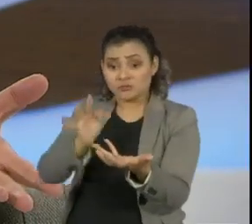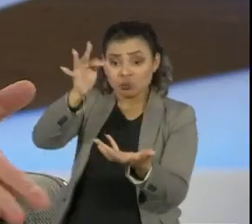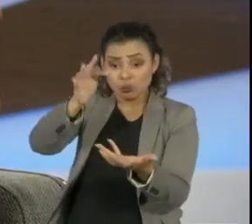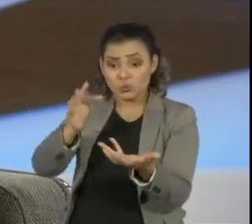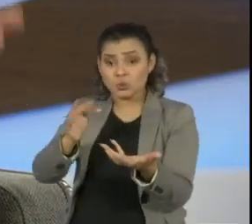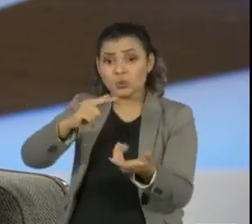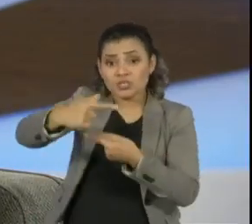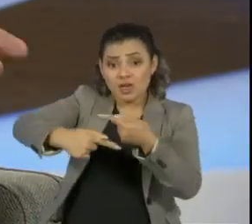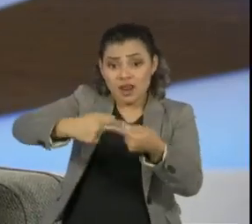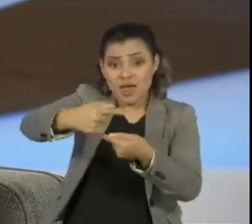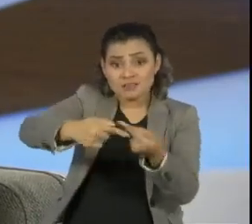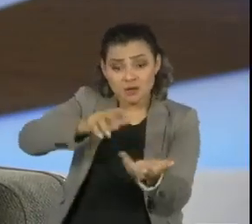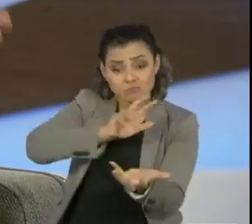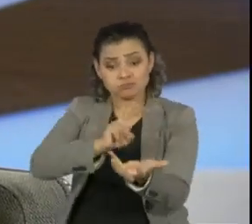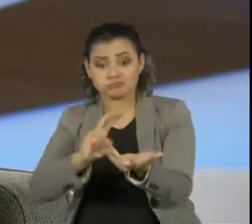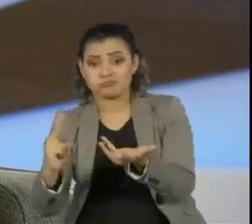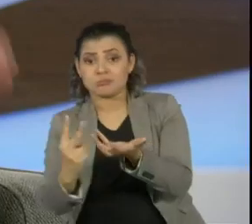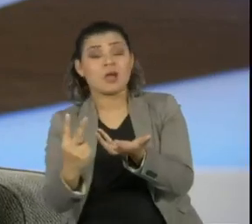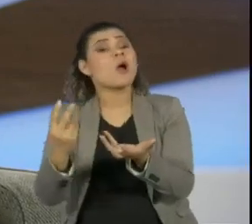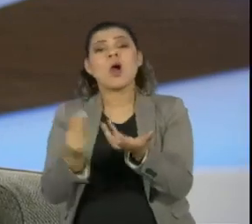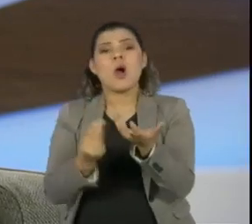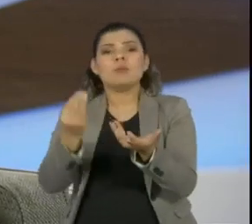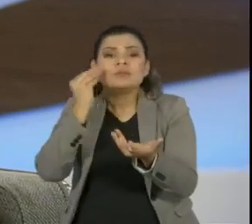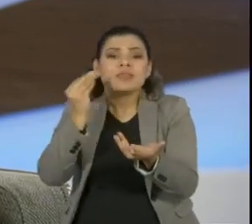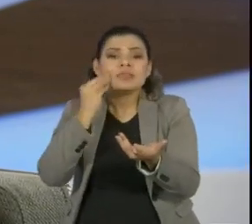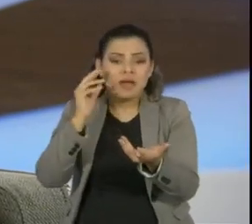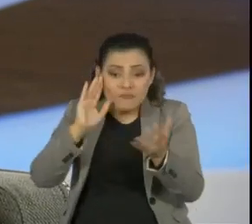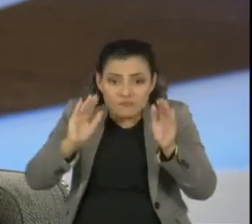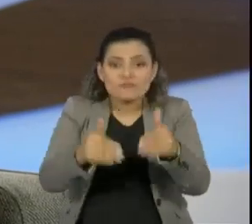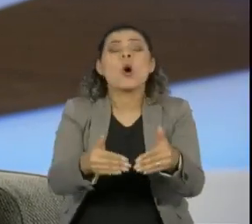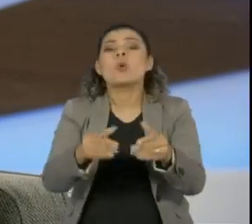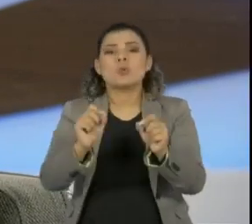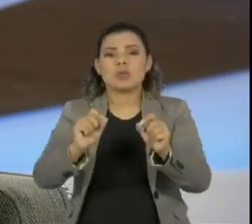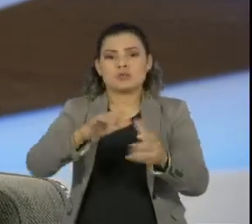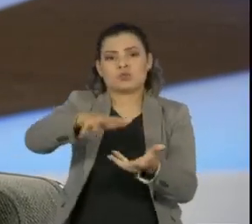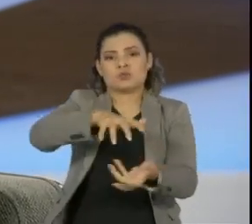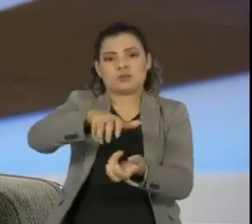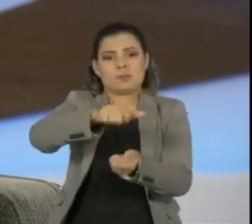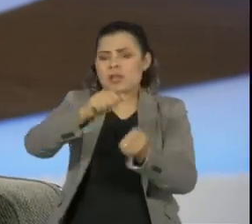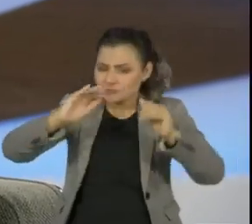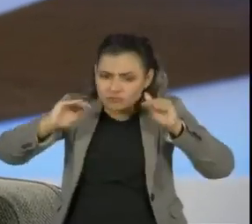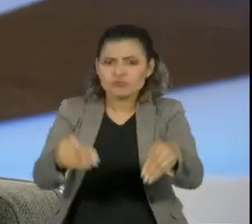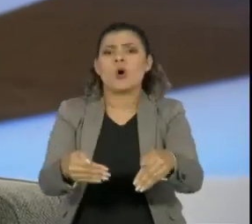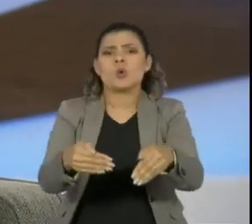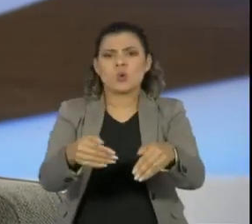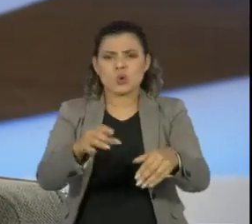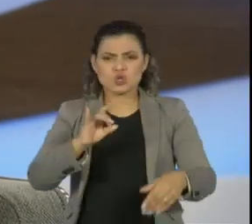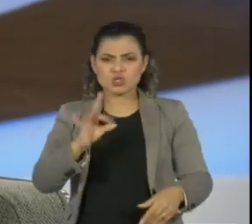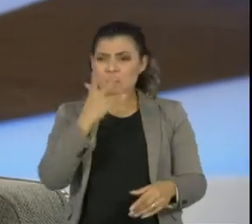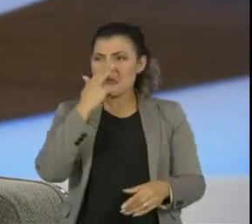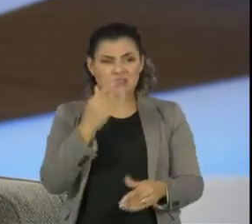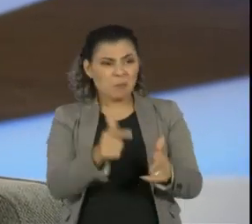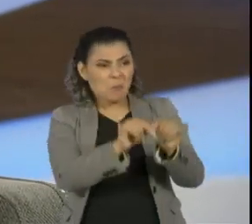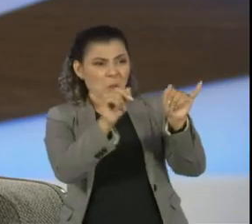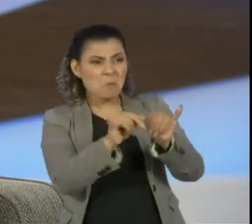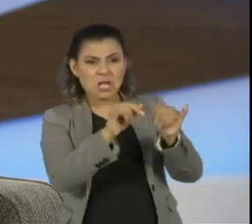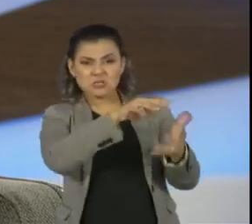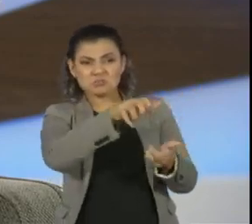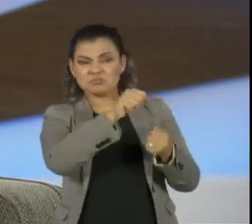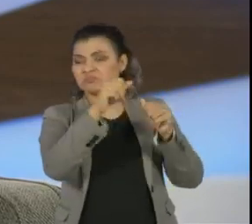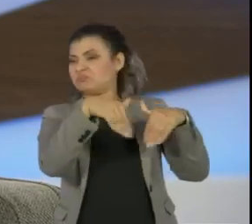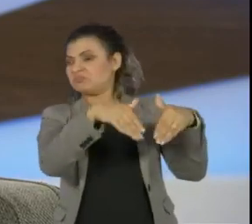as gerações futuras são as pessoas nos atentar para a sustentabilidade e não considerar isto para